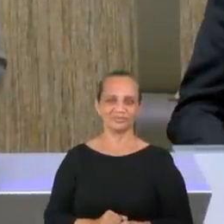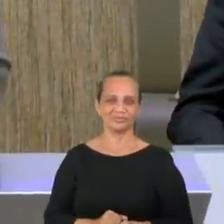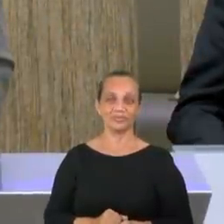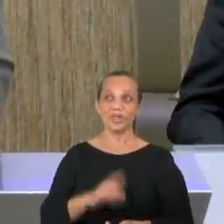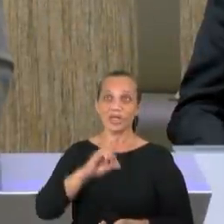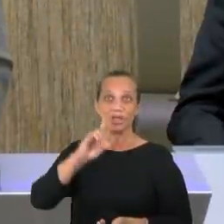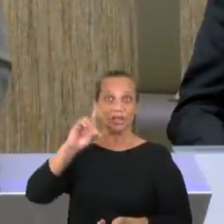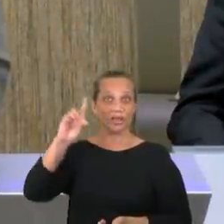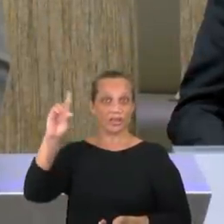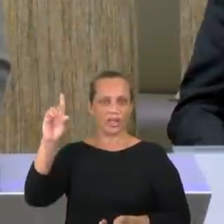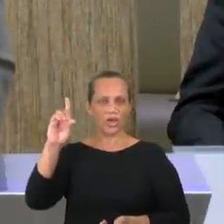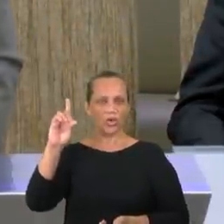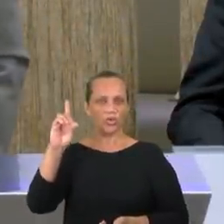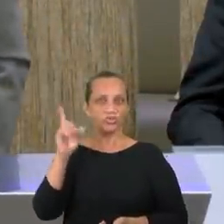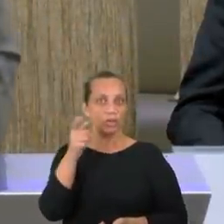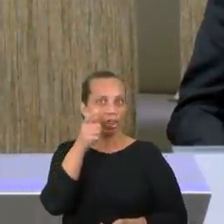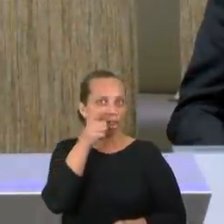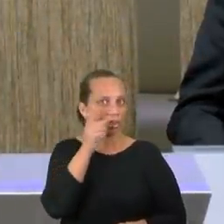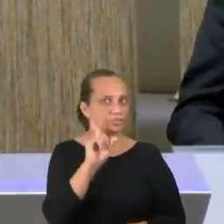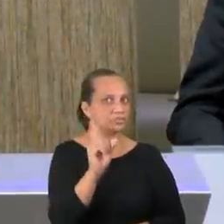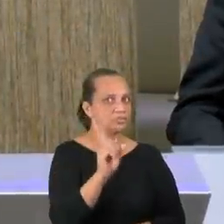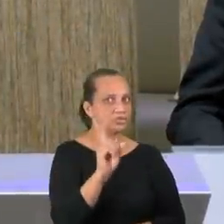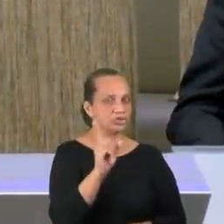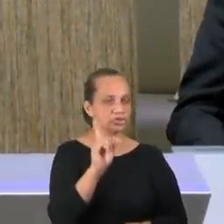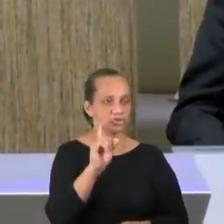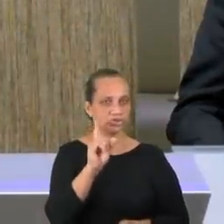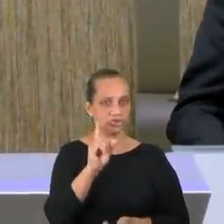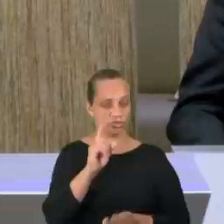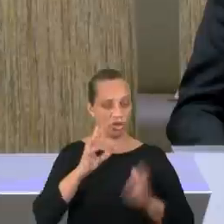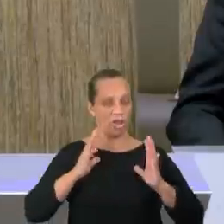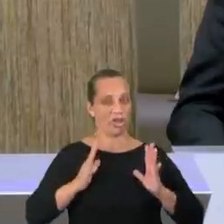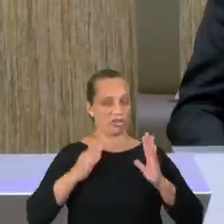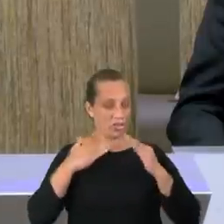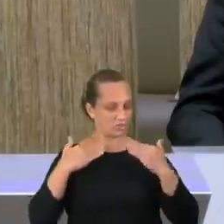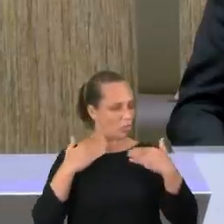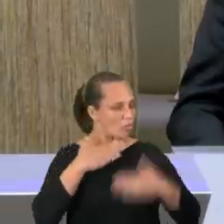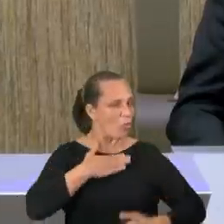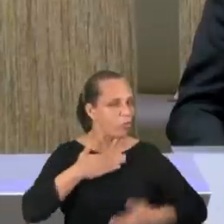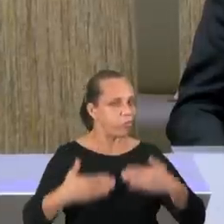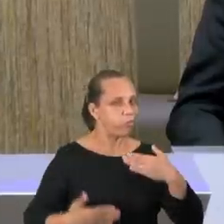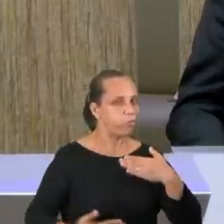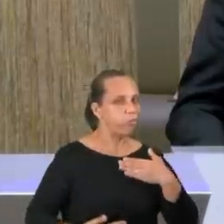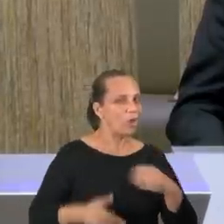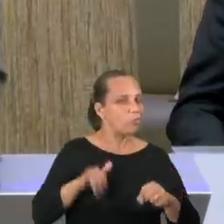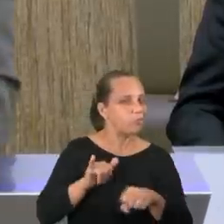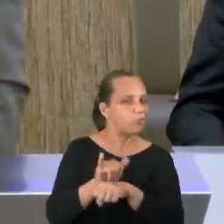Deus não está interessado na nossa aparência enganosa.